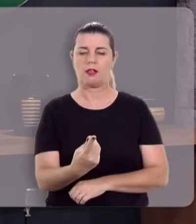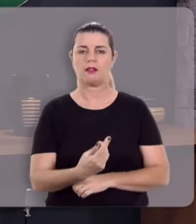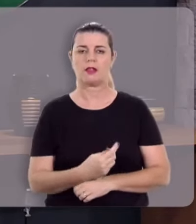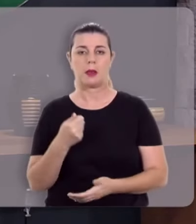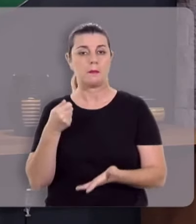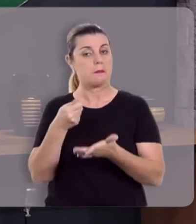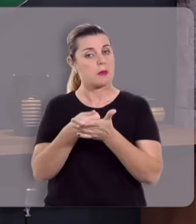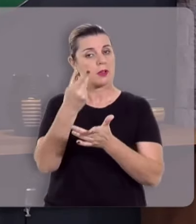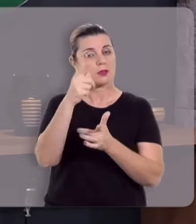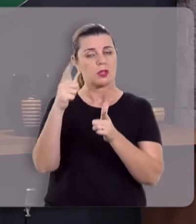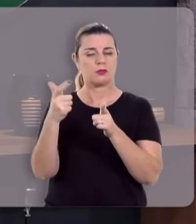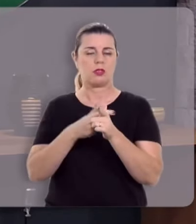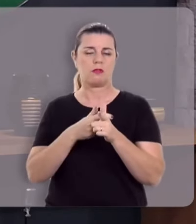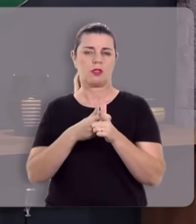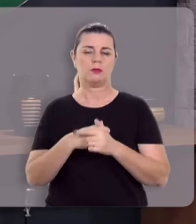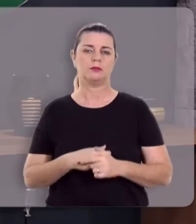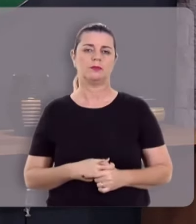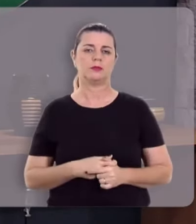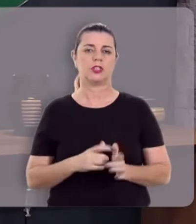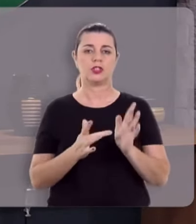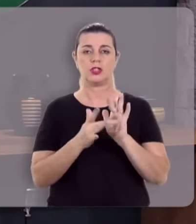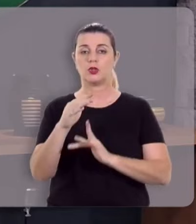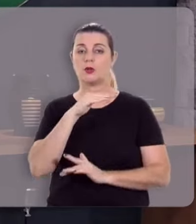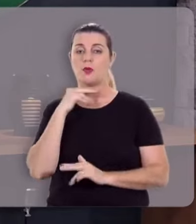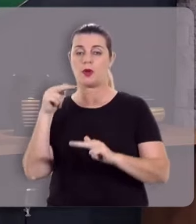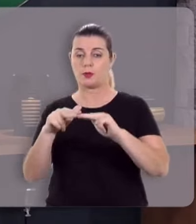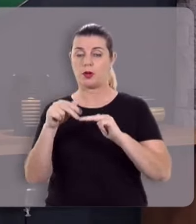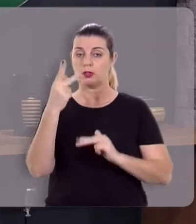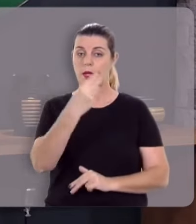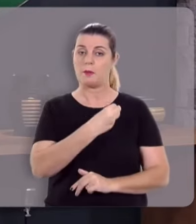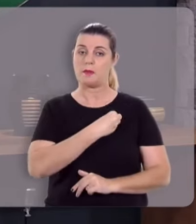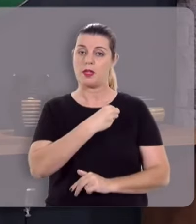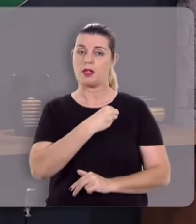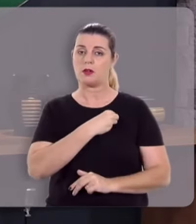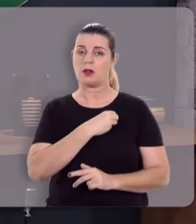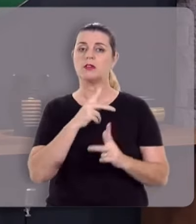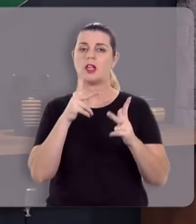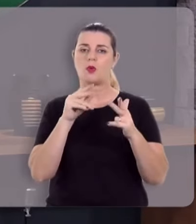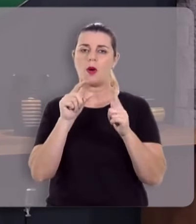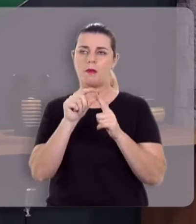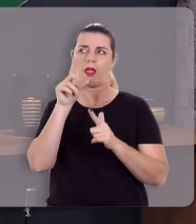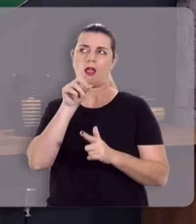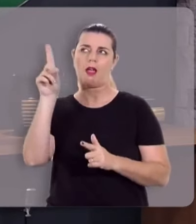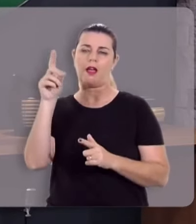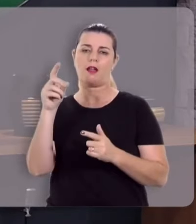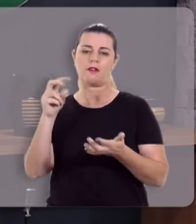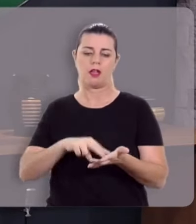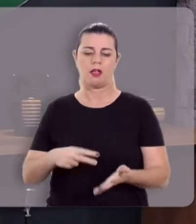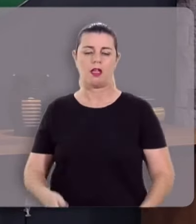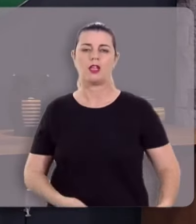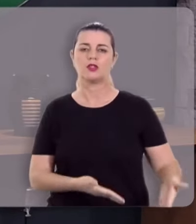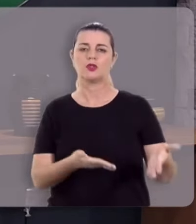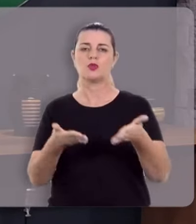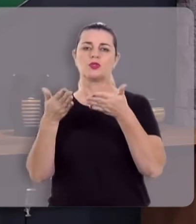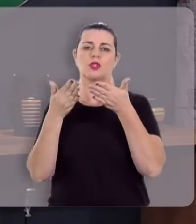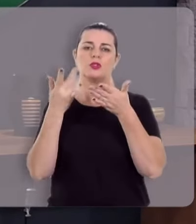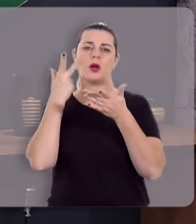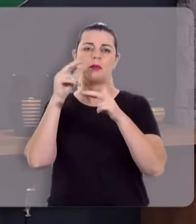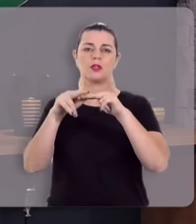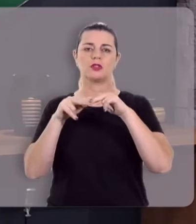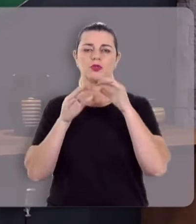pagou a sua dívida, ele morreu pelos seus pecados, segundo as escrituras e ressuscitou para a sua